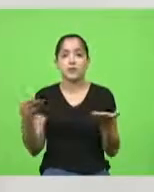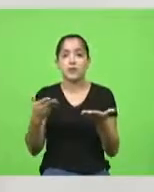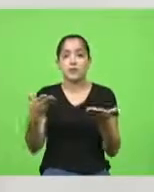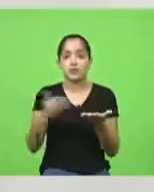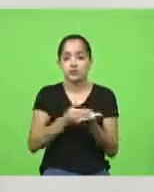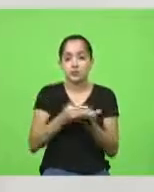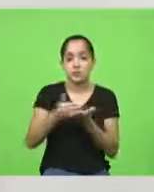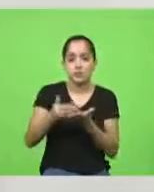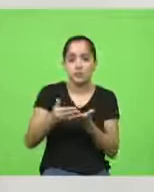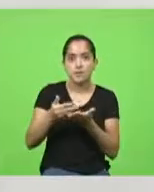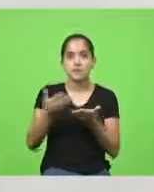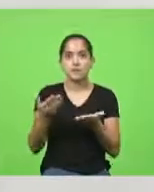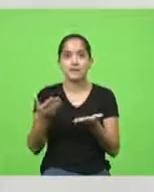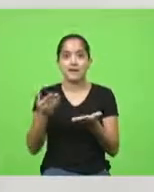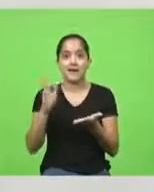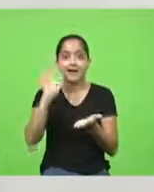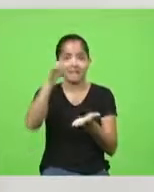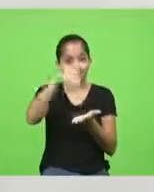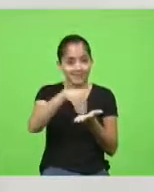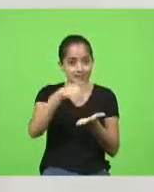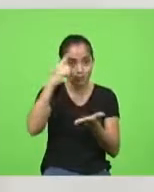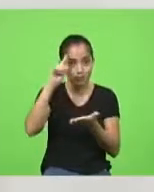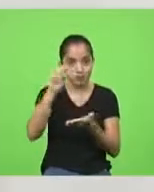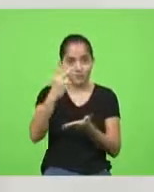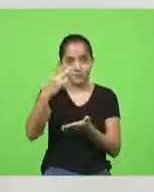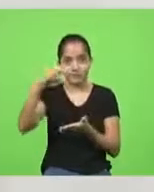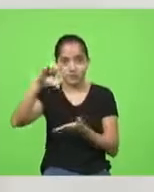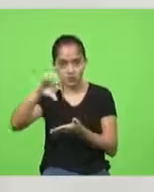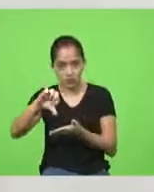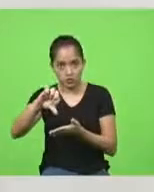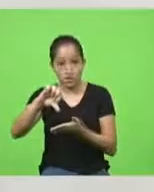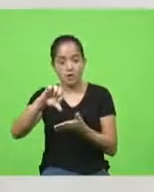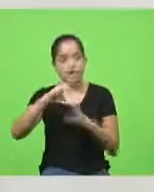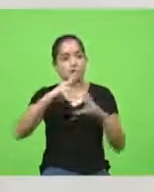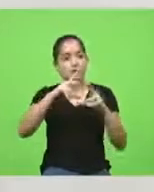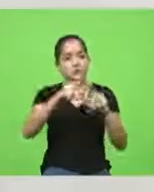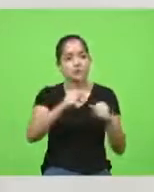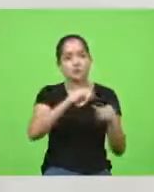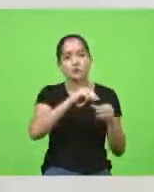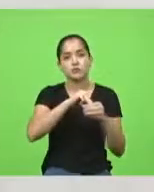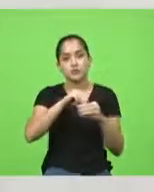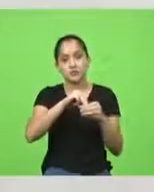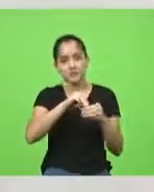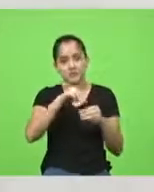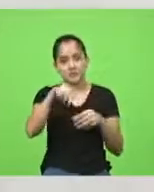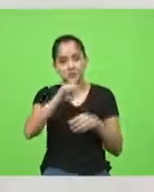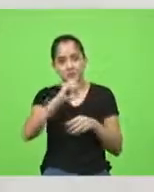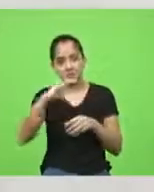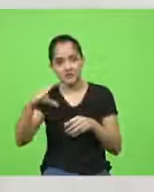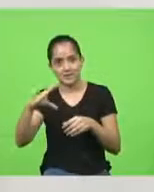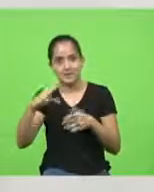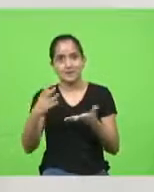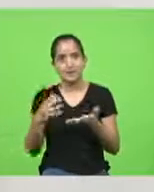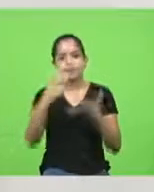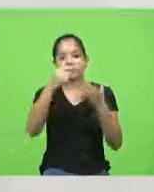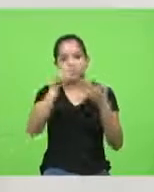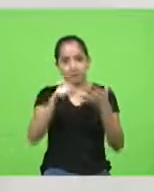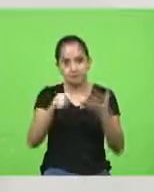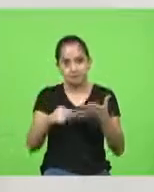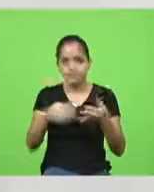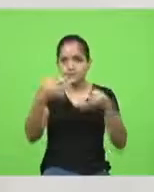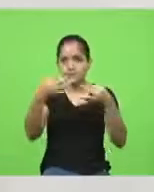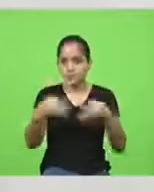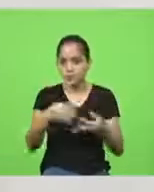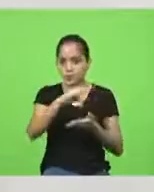nós pretendemos, até o dia 29, atender a todos os municípios que atenderam os pré-requisitos com a